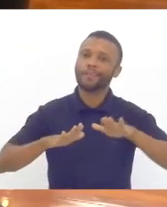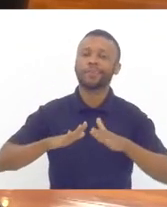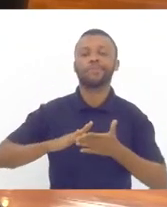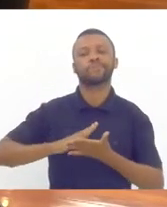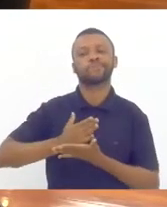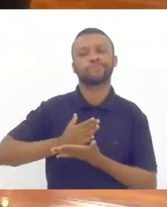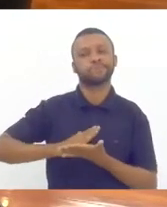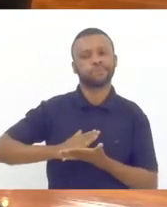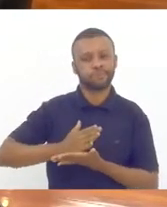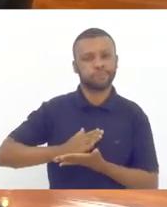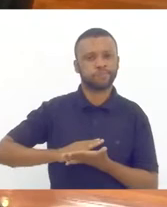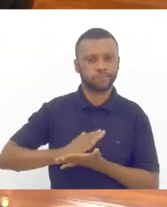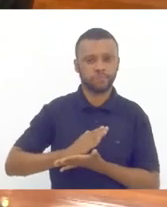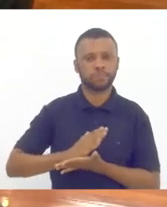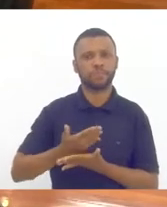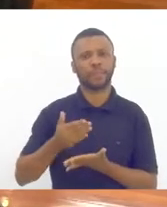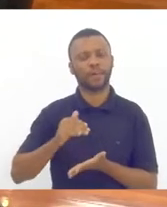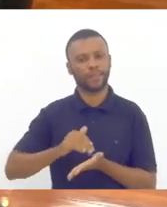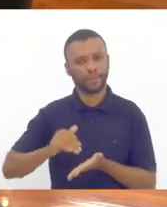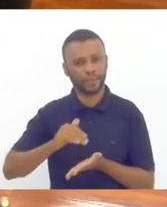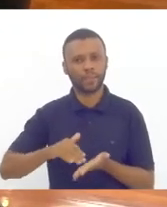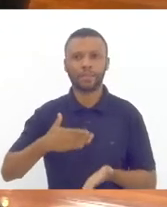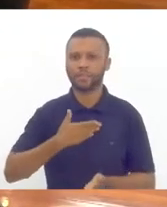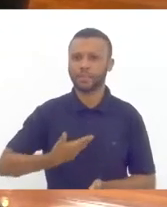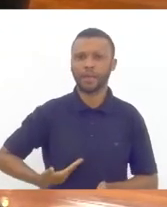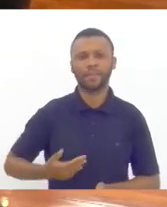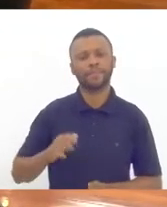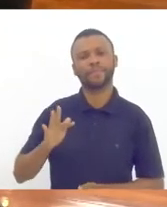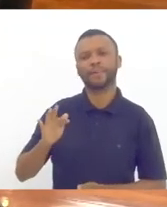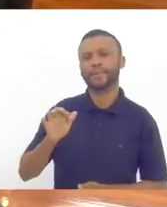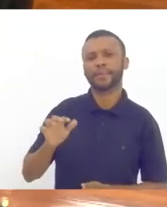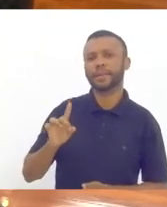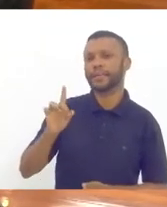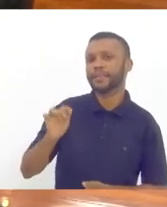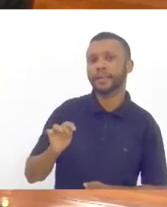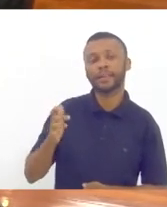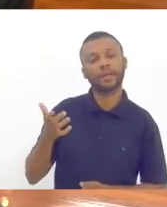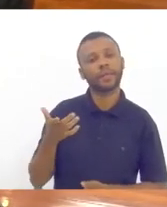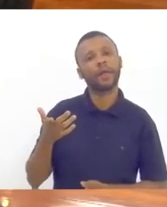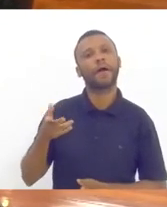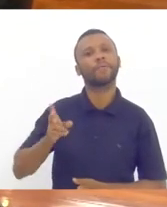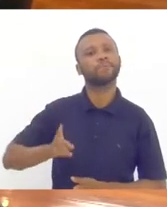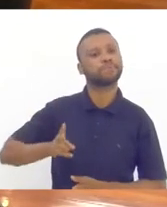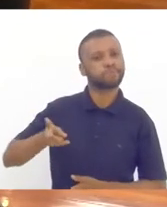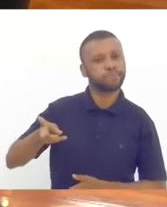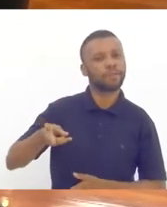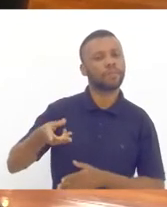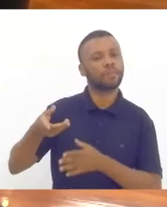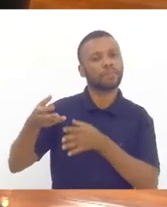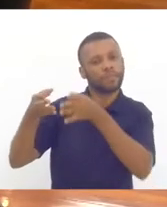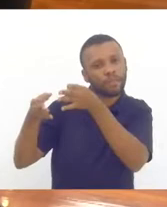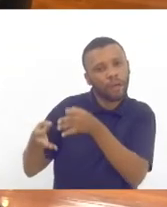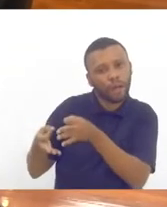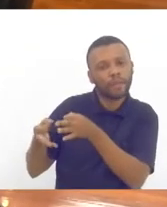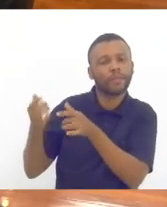da Secretaria de Estado de Fazenda, que gostaria de permanecer isenta nessa questão.